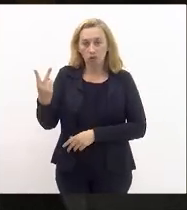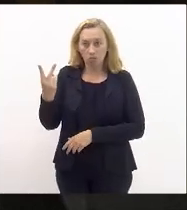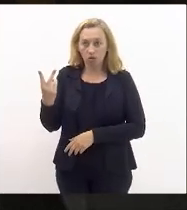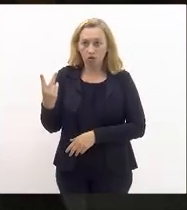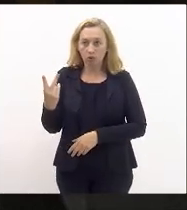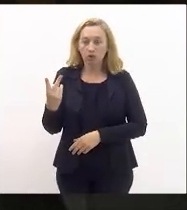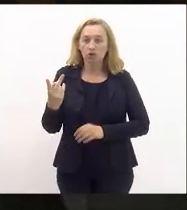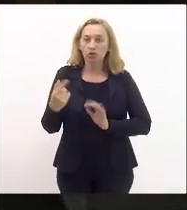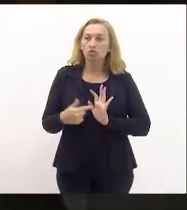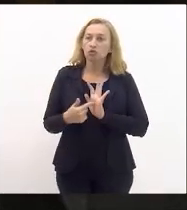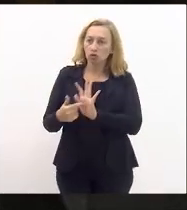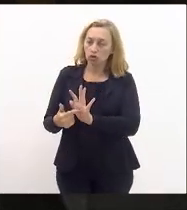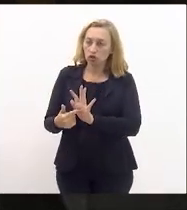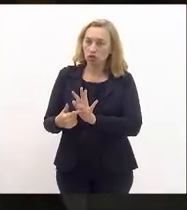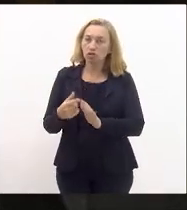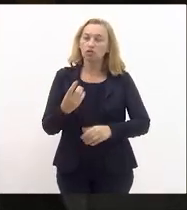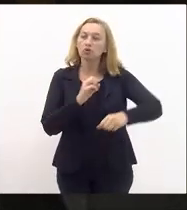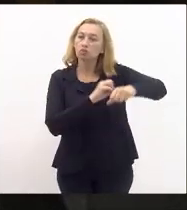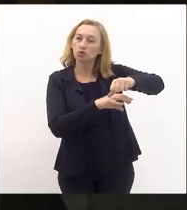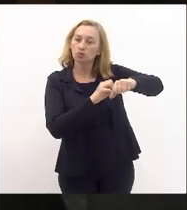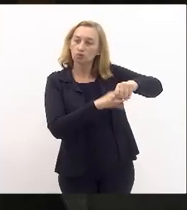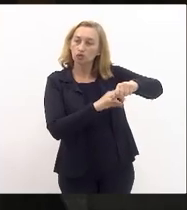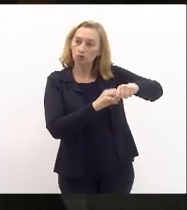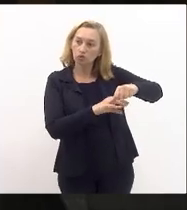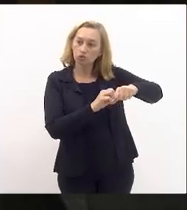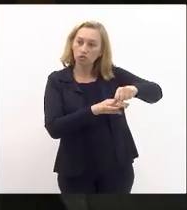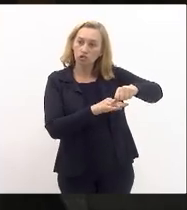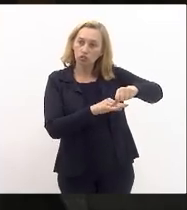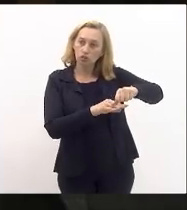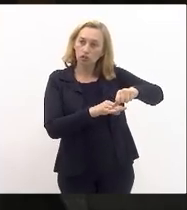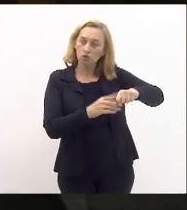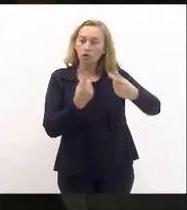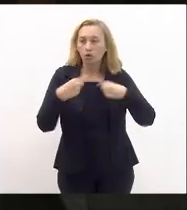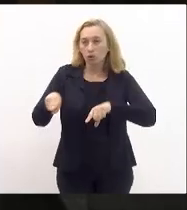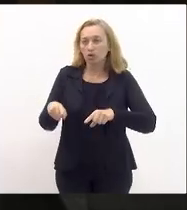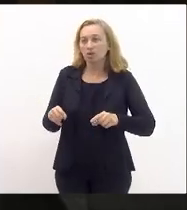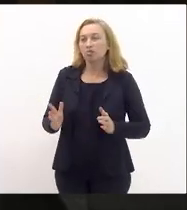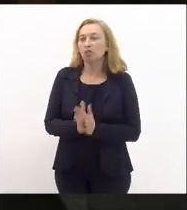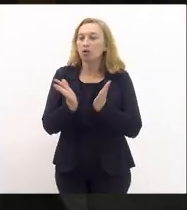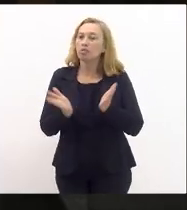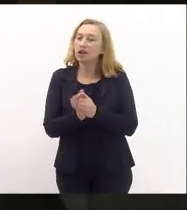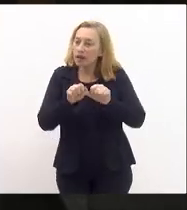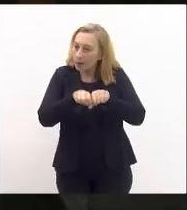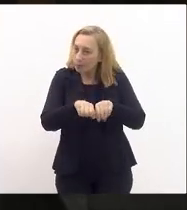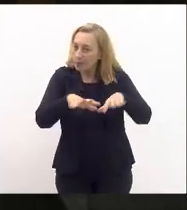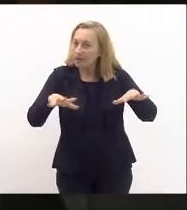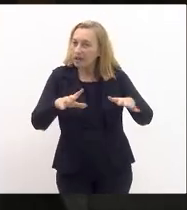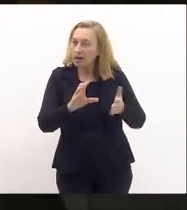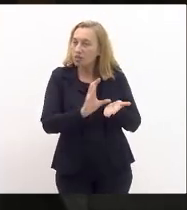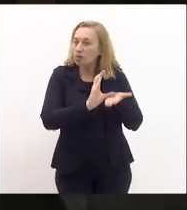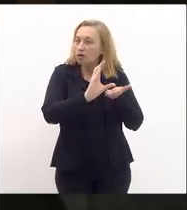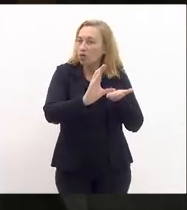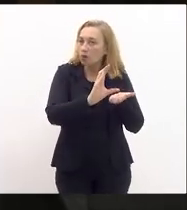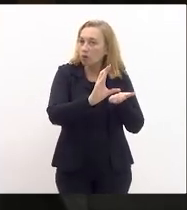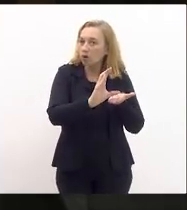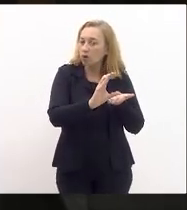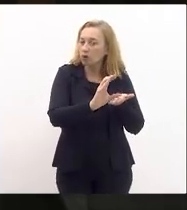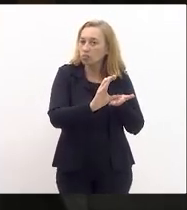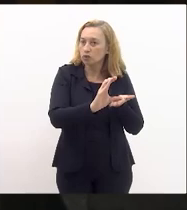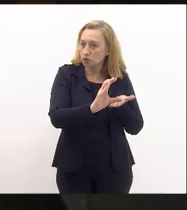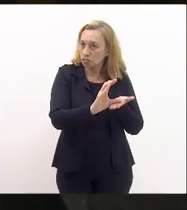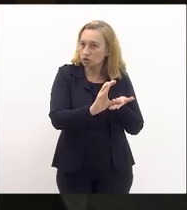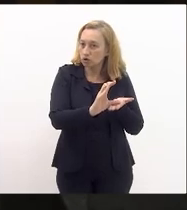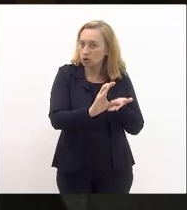gente estabeleceu no Fundo Estadual de Combate à Pobreza, como ampliaram o valor investido, incluindo